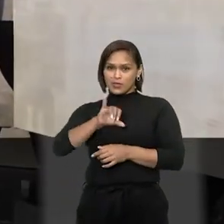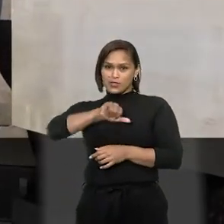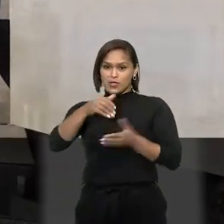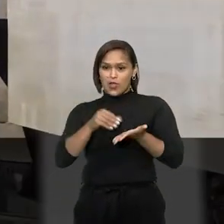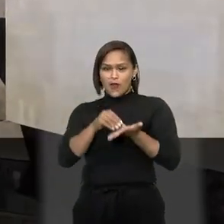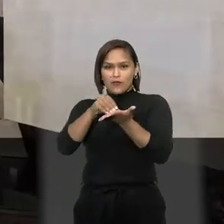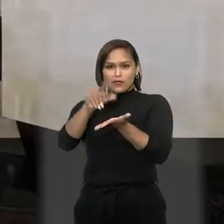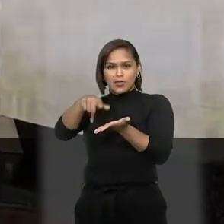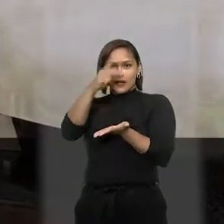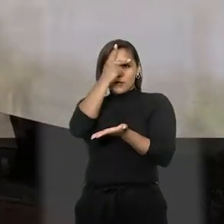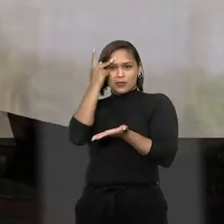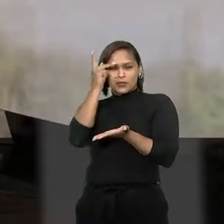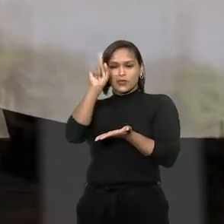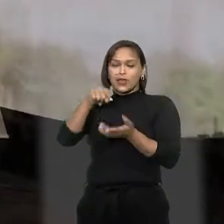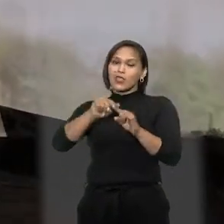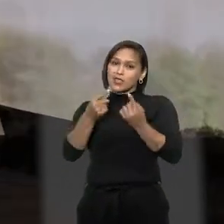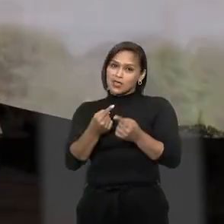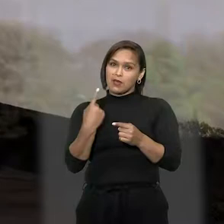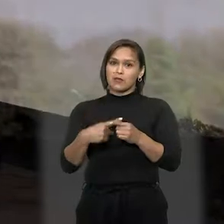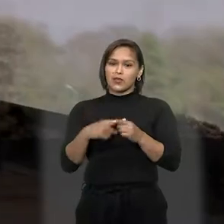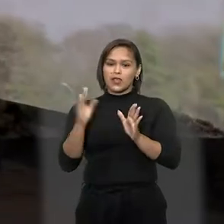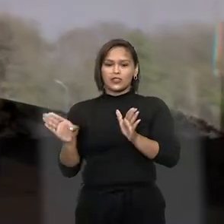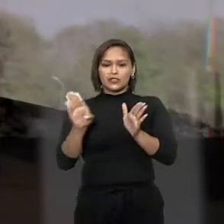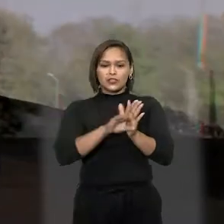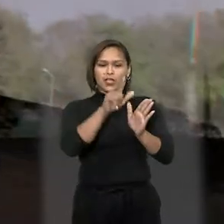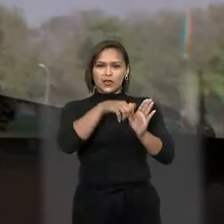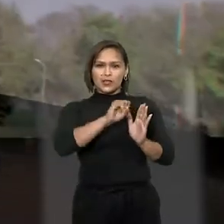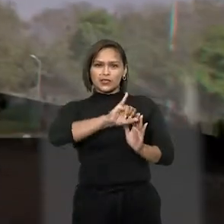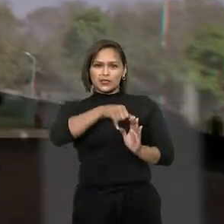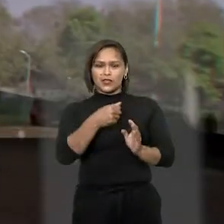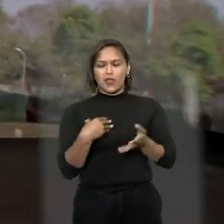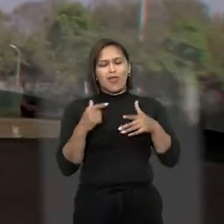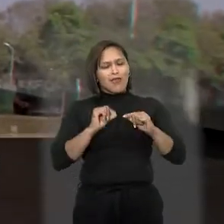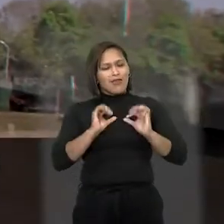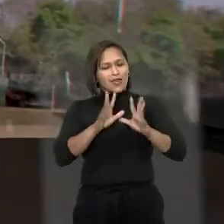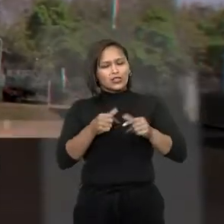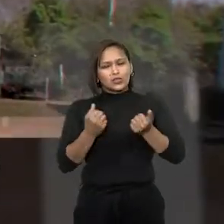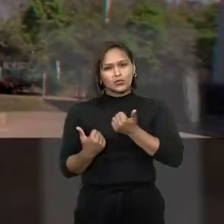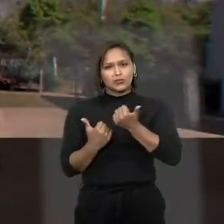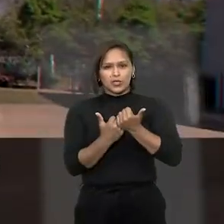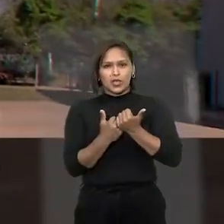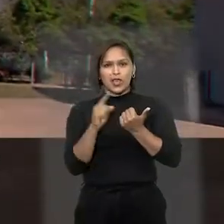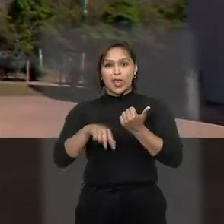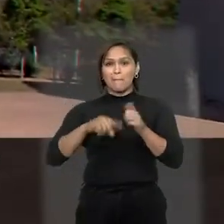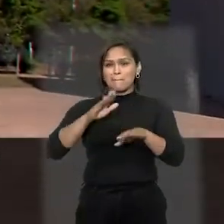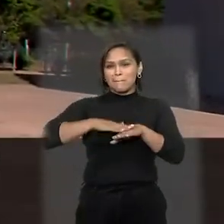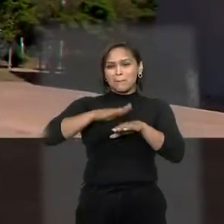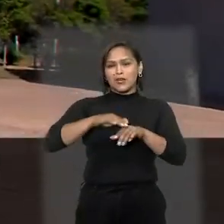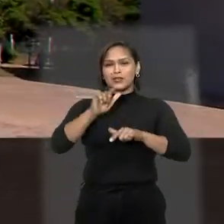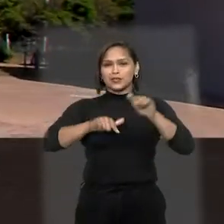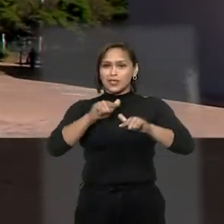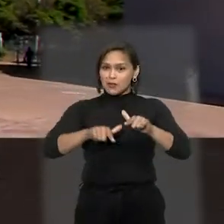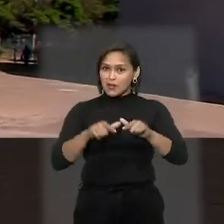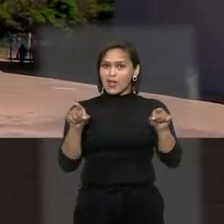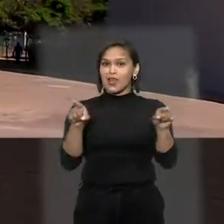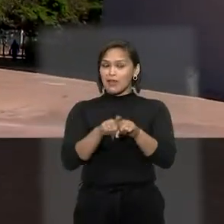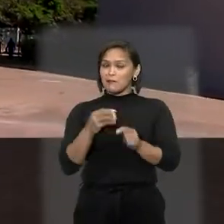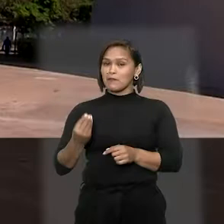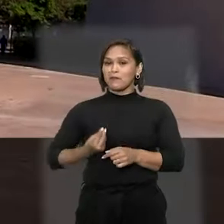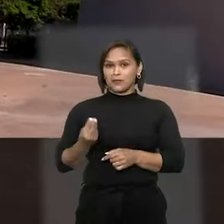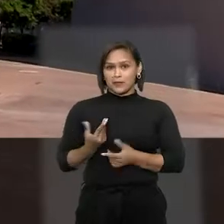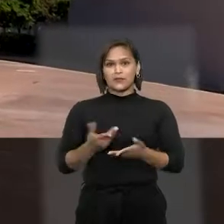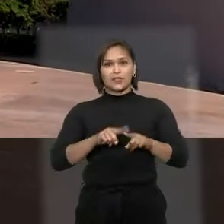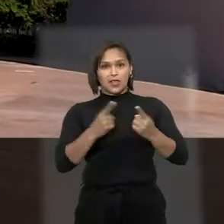primeira oportunidade que o STJ está oferecendo para eles. Então, o fato deles virem até o STJ e receber todo esse apoio é muito mais do que uma